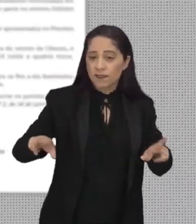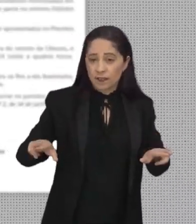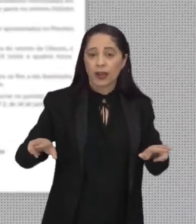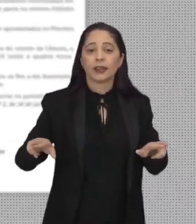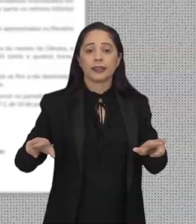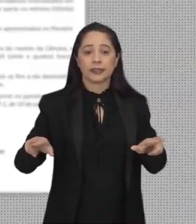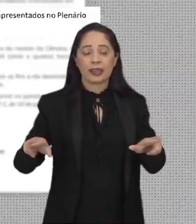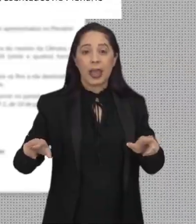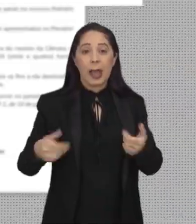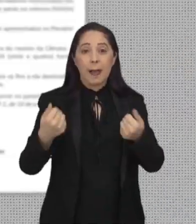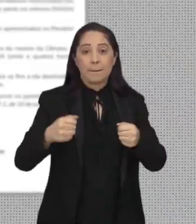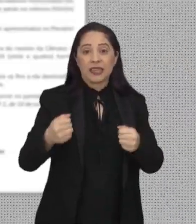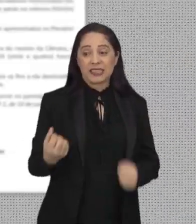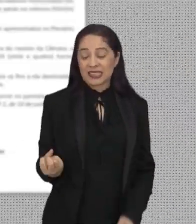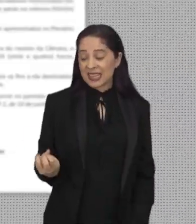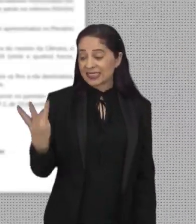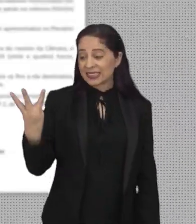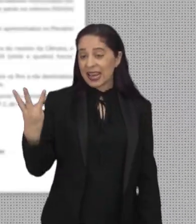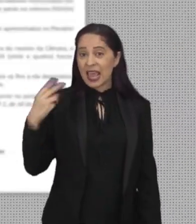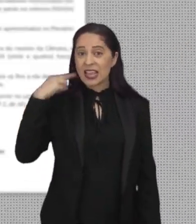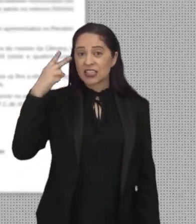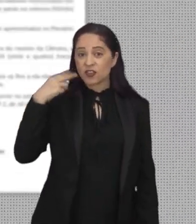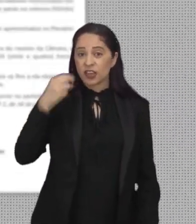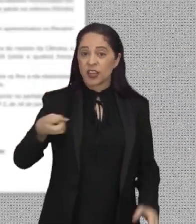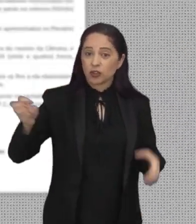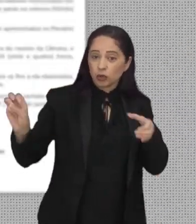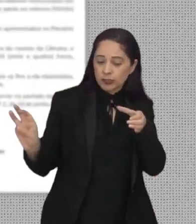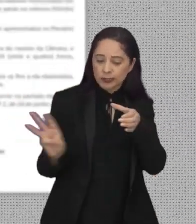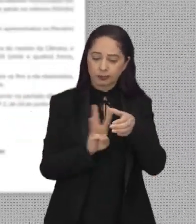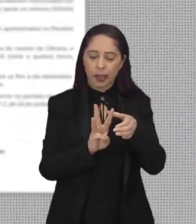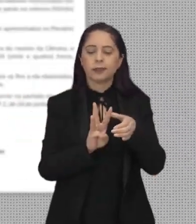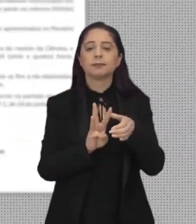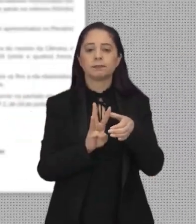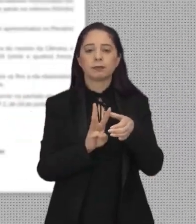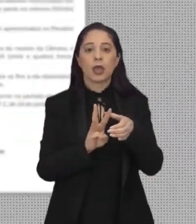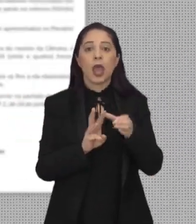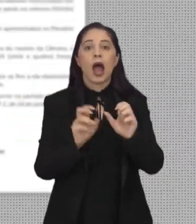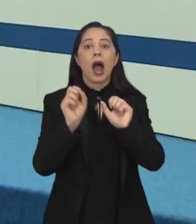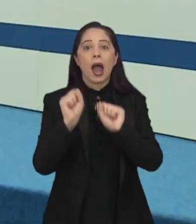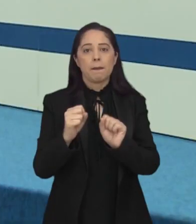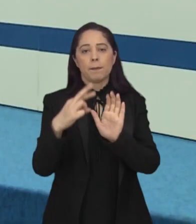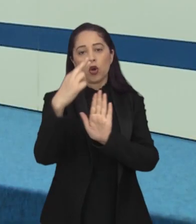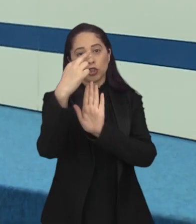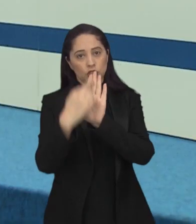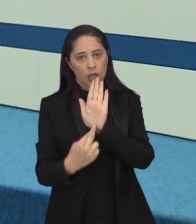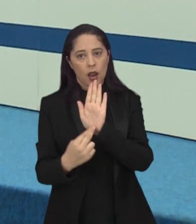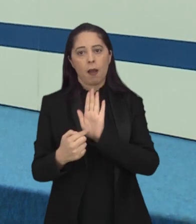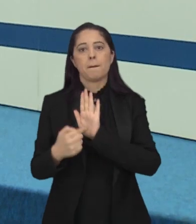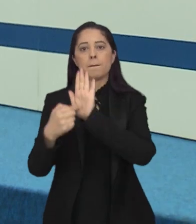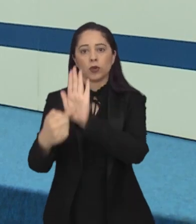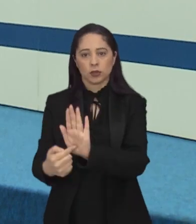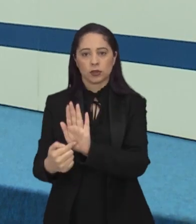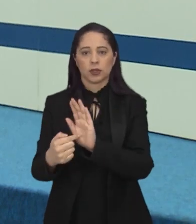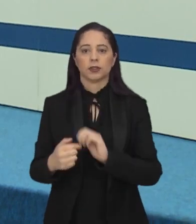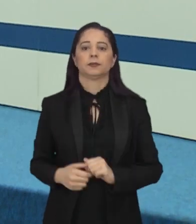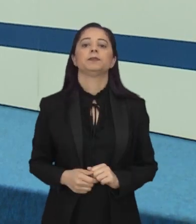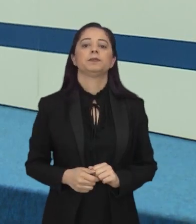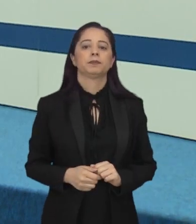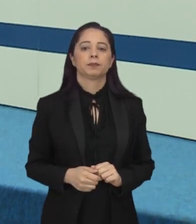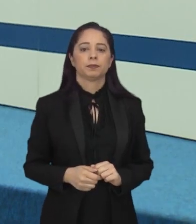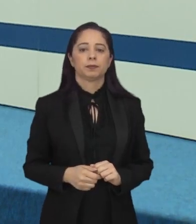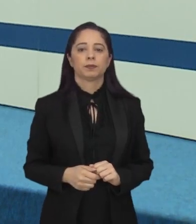3 parlamentares e podem apresentar relatórios durante as sessões plenárias. Atualmente, há 8